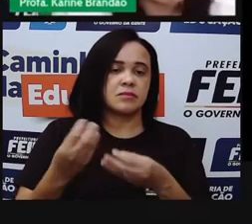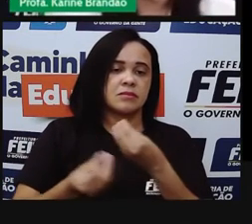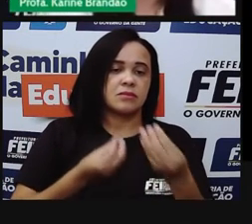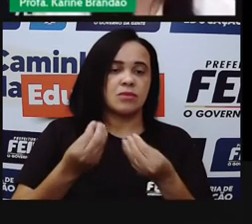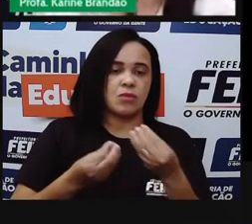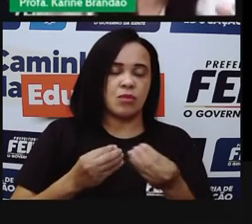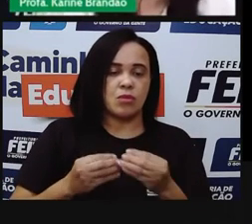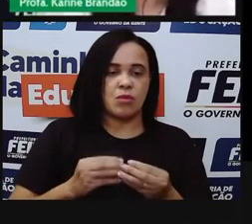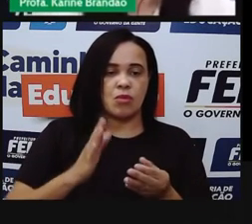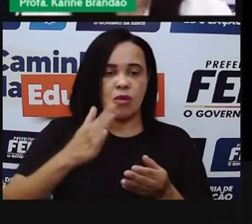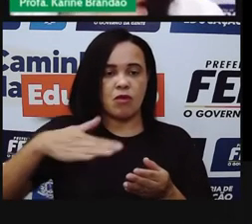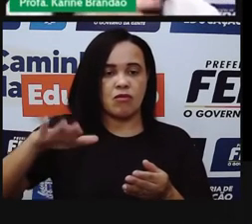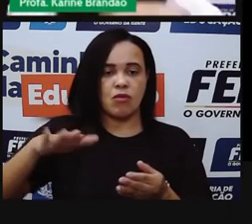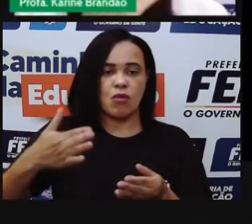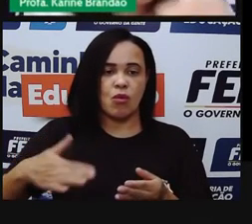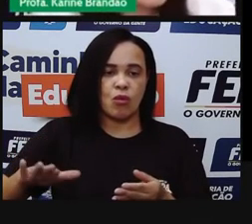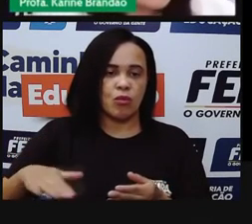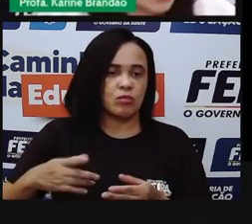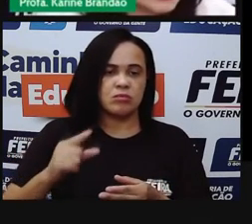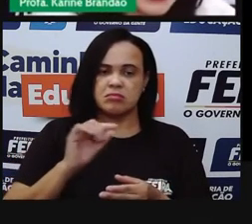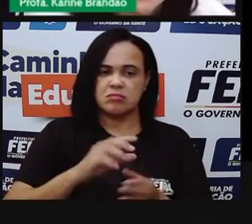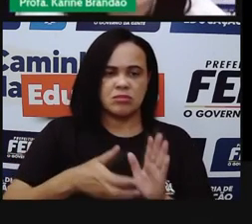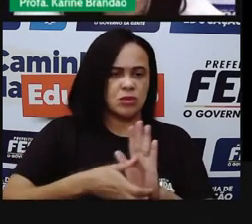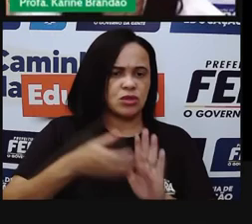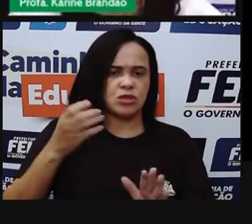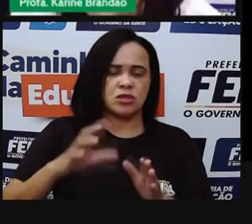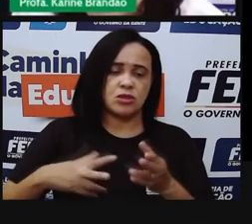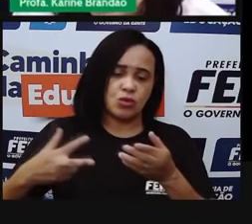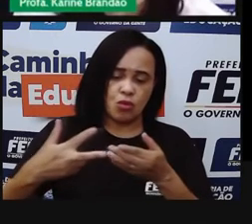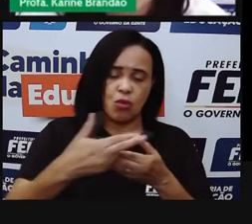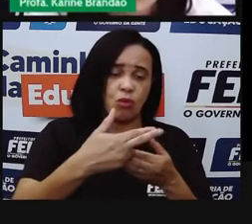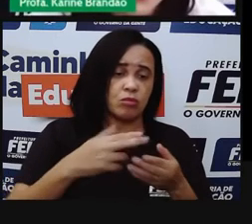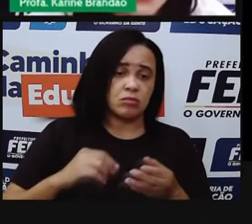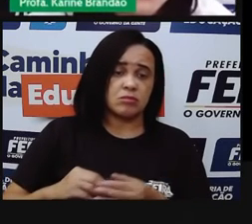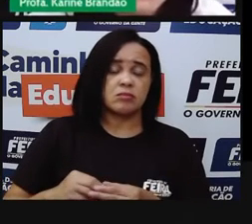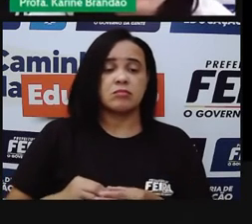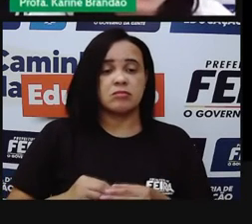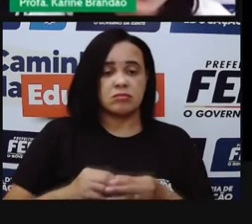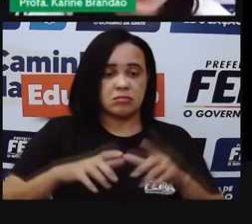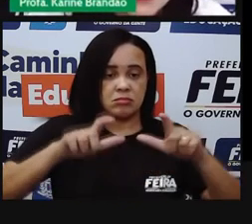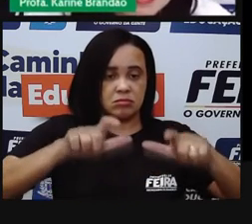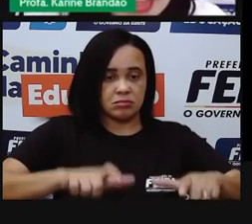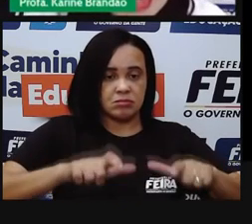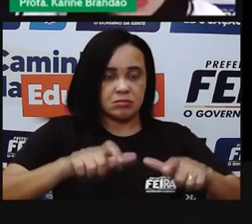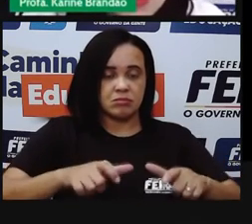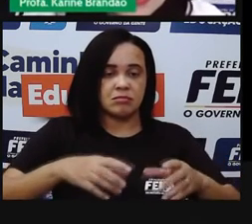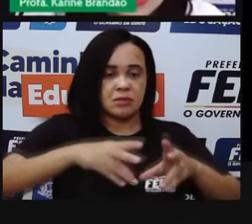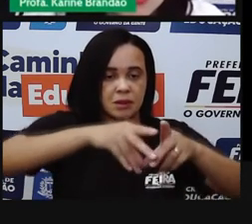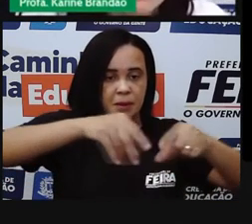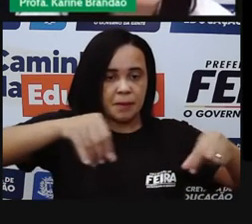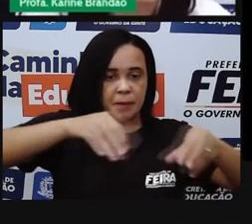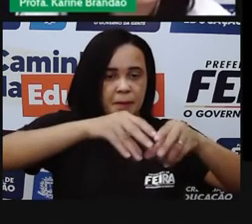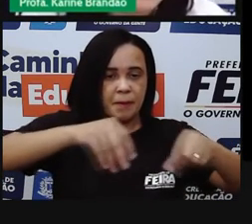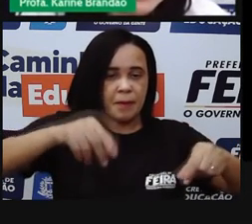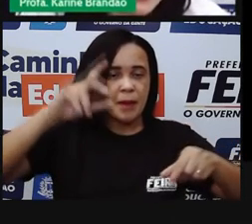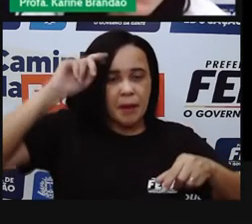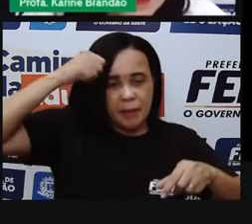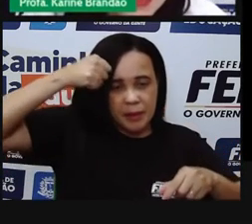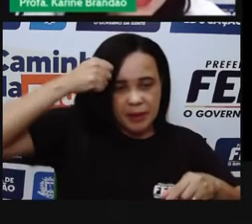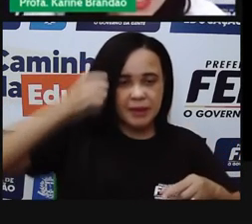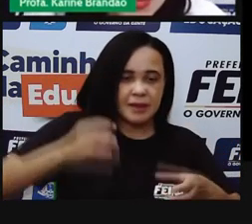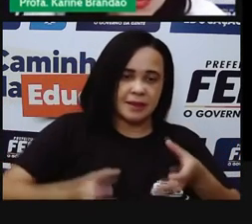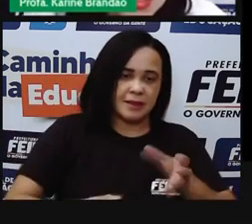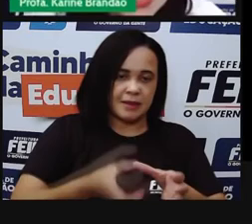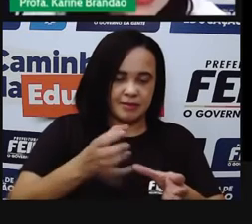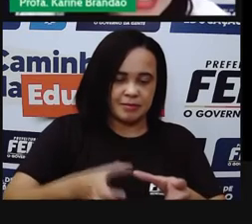pegar uma folha. Tem algumas plantas, né, que pela folha, cortei a folha ali, coloquei no, na terra com adubo, uma